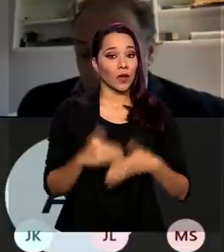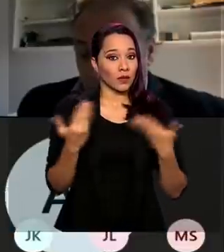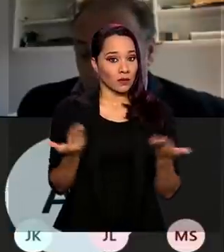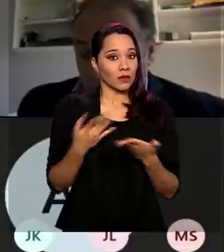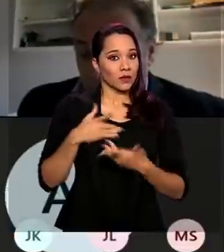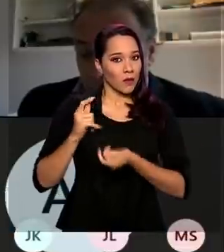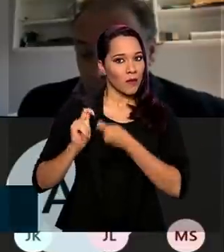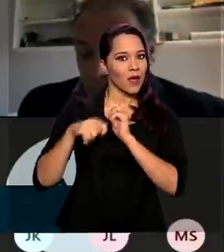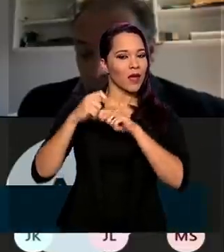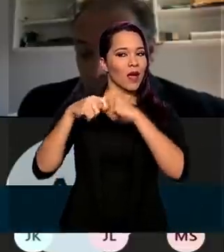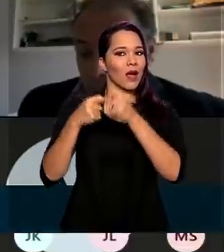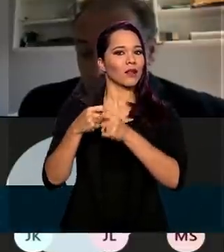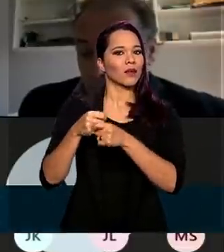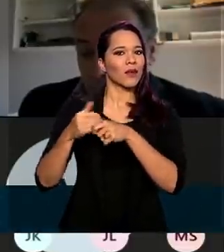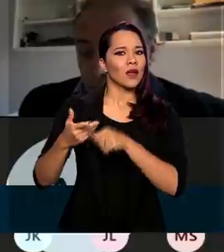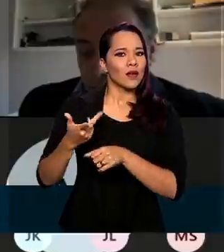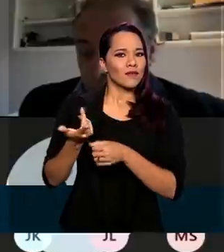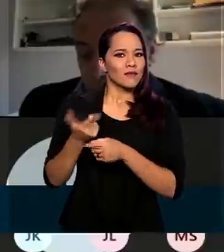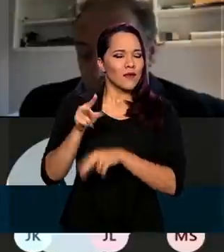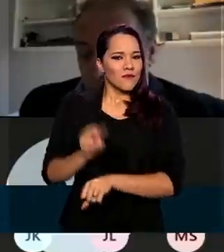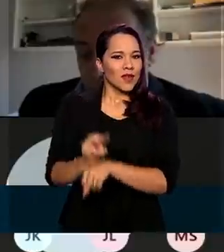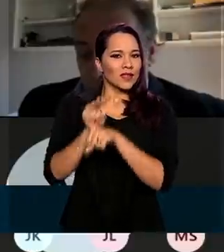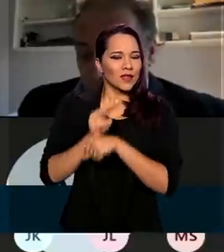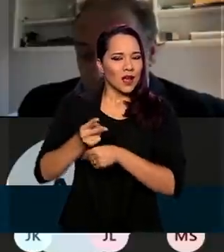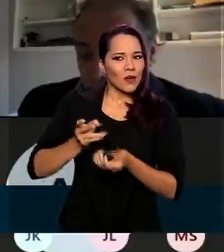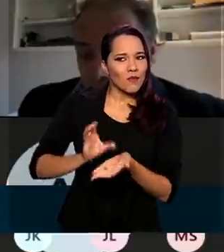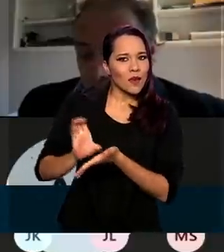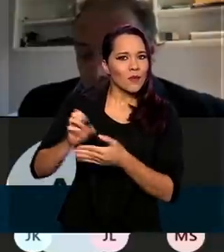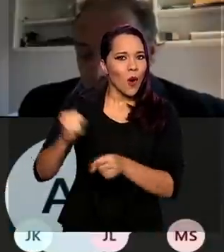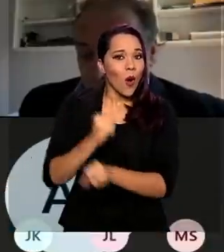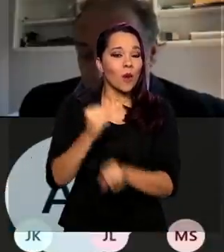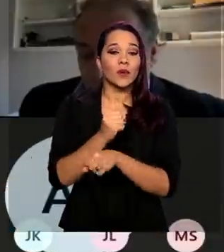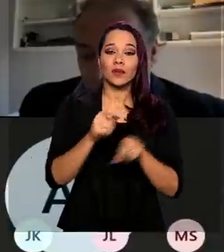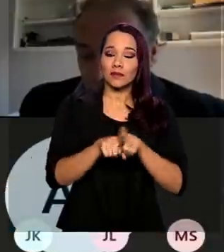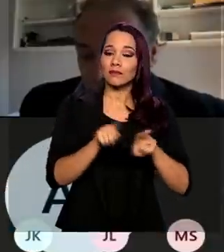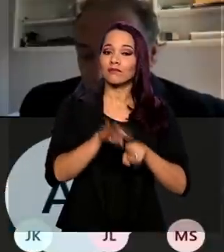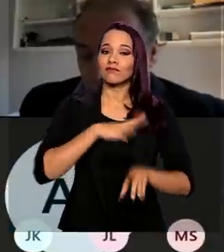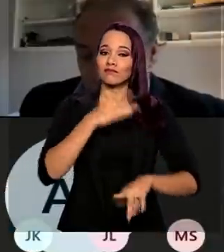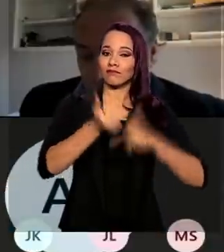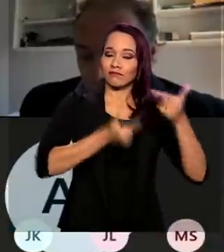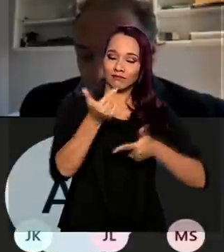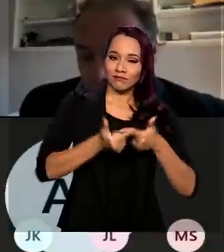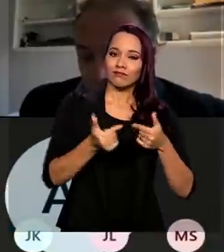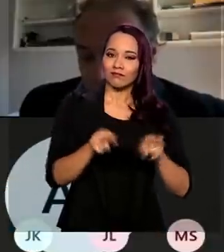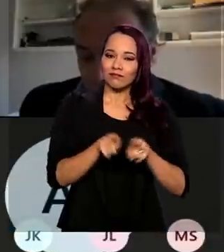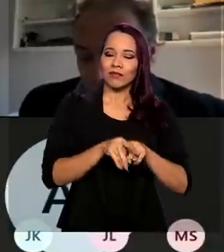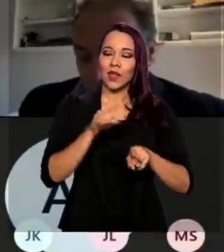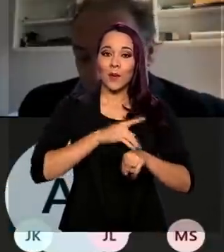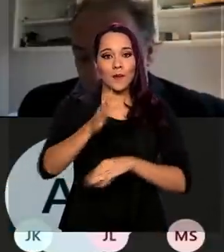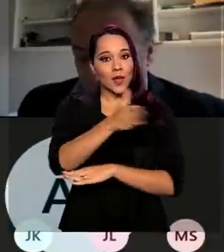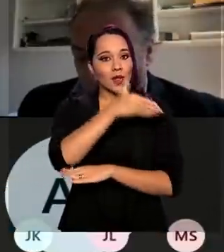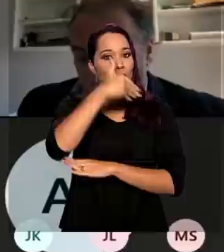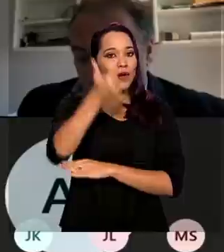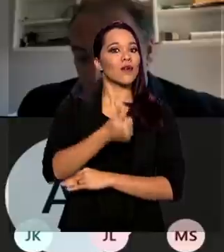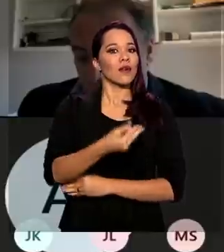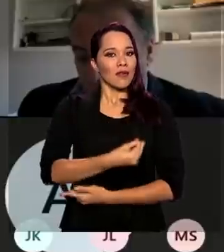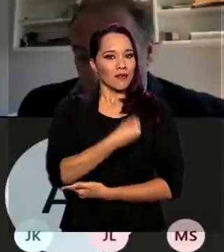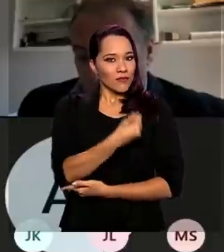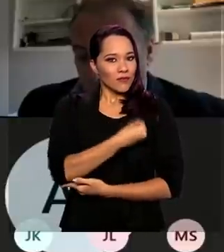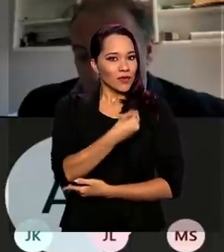mercado se não sendo obras gerando empregos e garantindo a melhoria de condição de vida